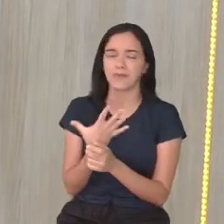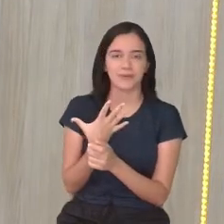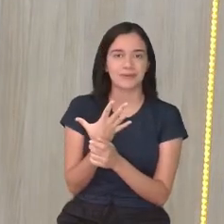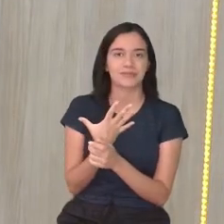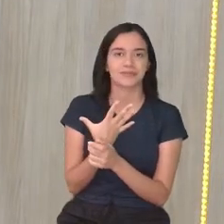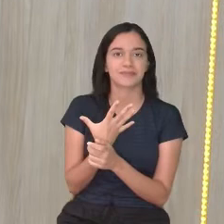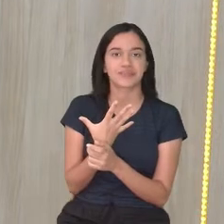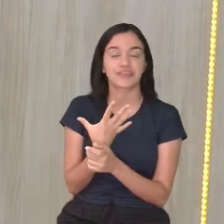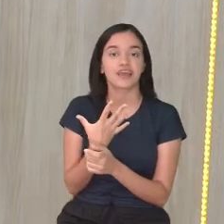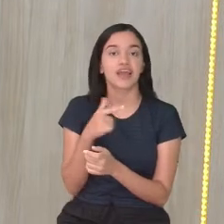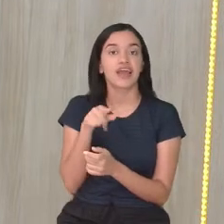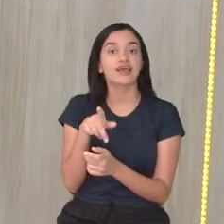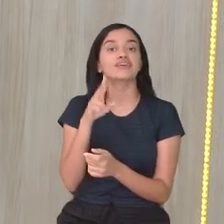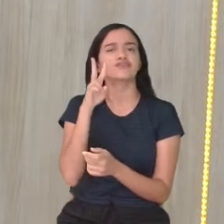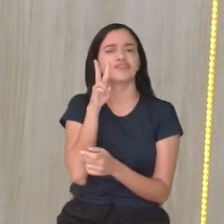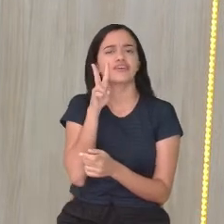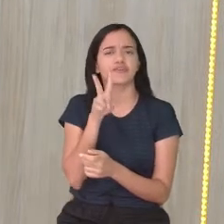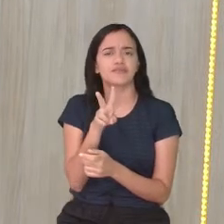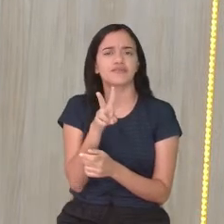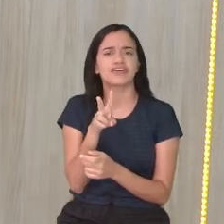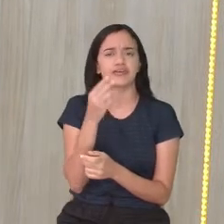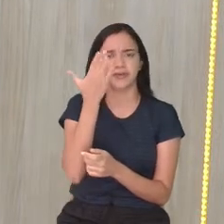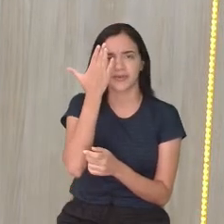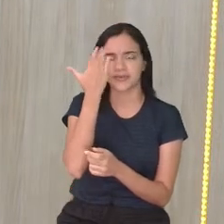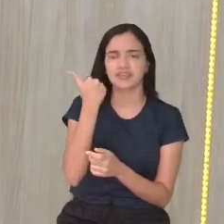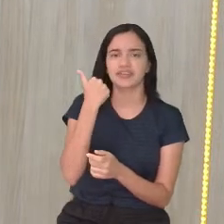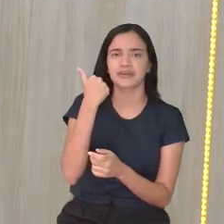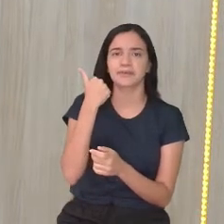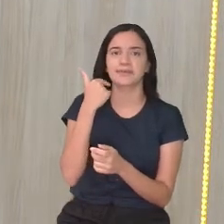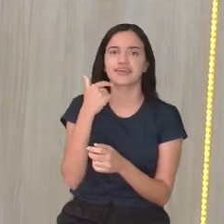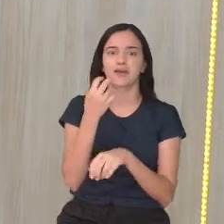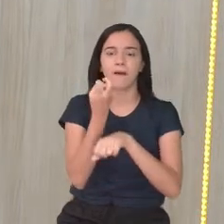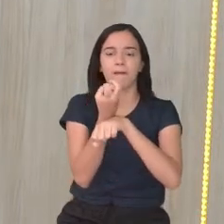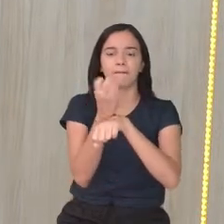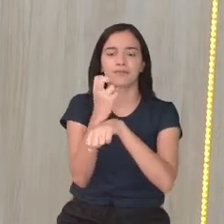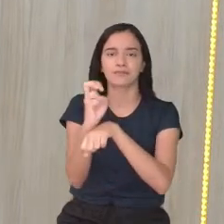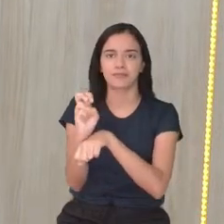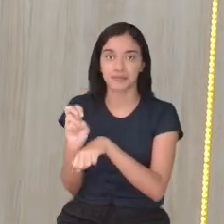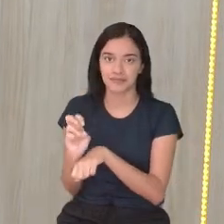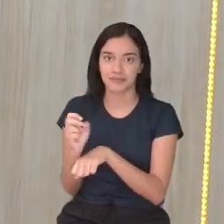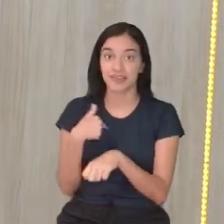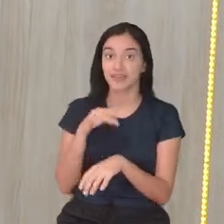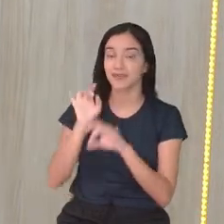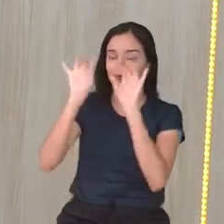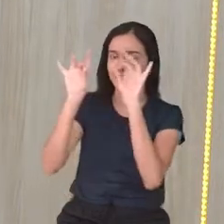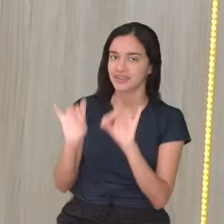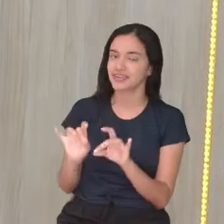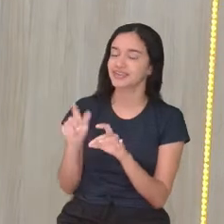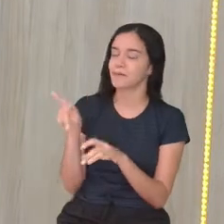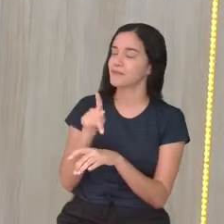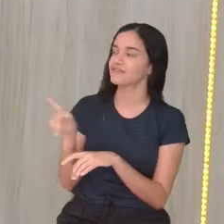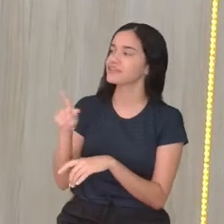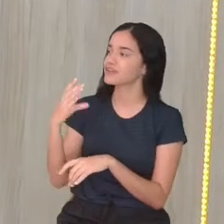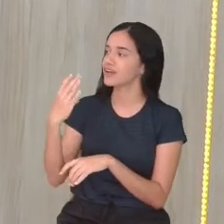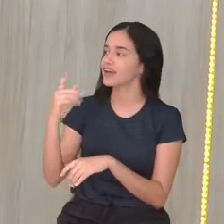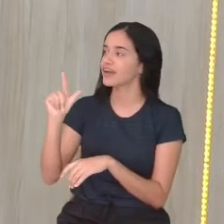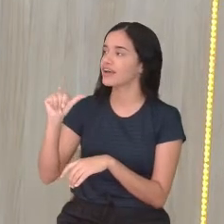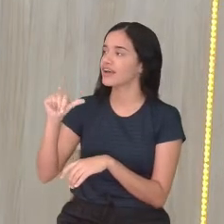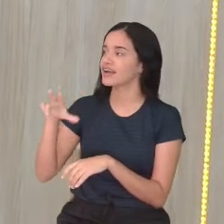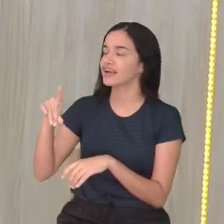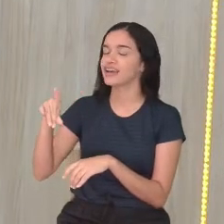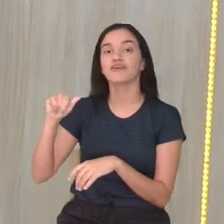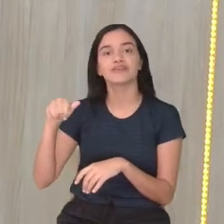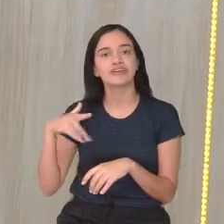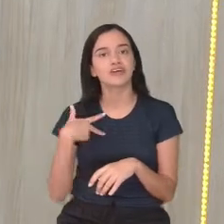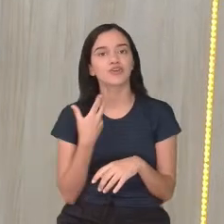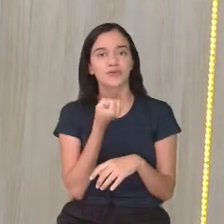Quem já viu as aulas, né, sabe que é uma máquina, a gente diz que ela é uma máquina. Nossa querida professora Cláudia. Olá, pessoal, tudo